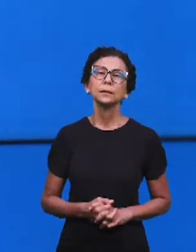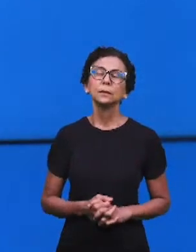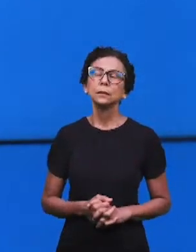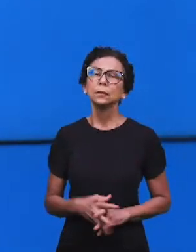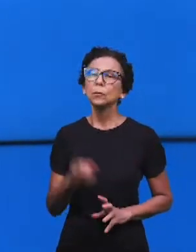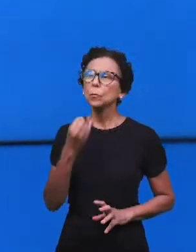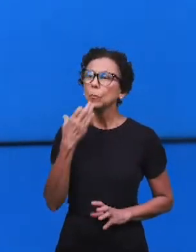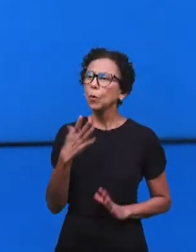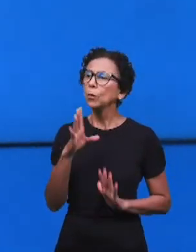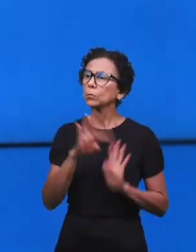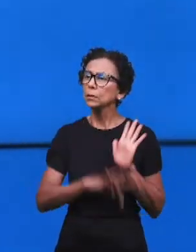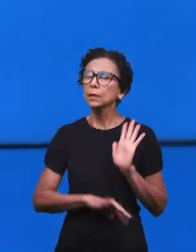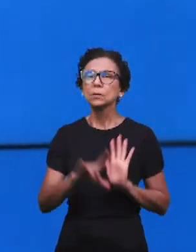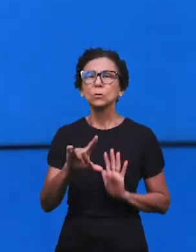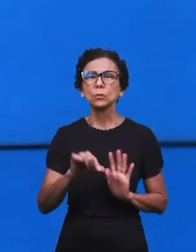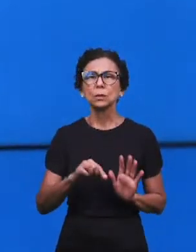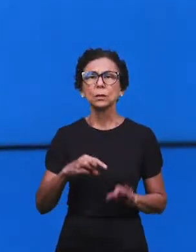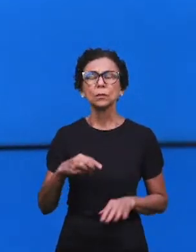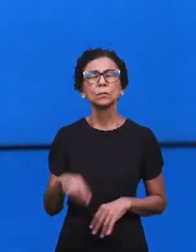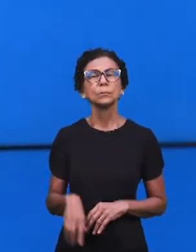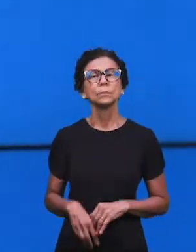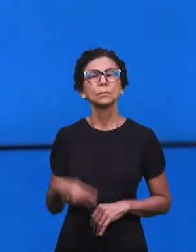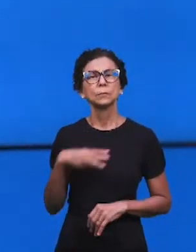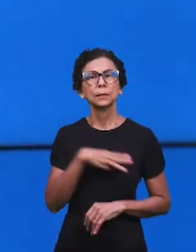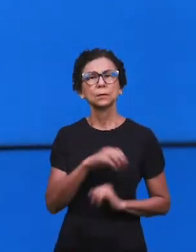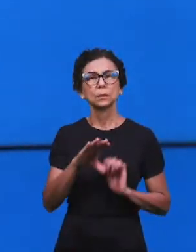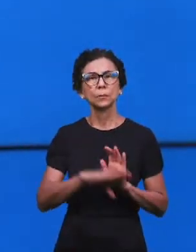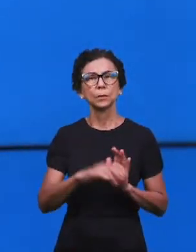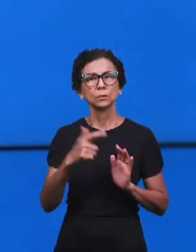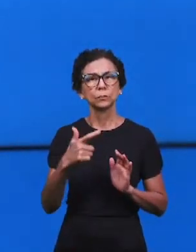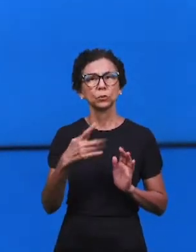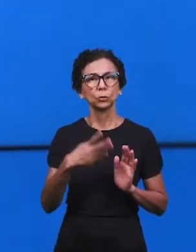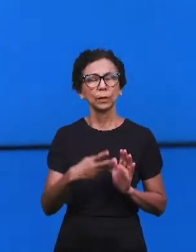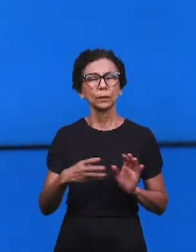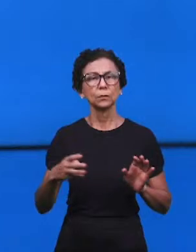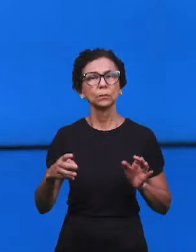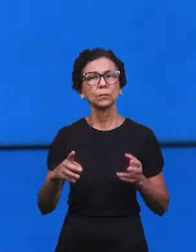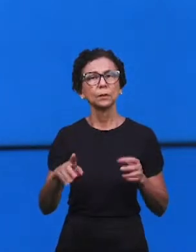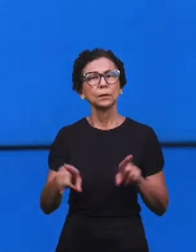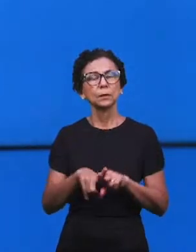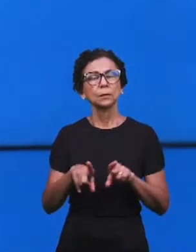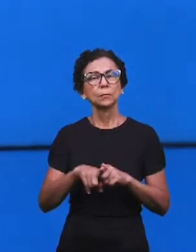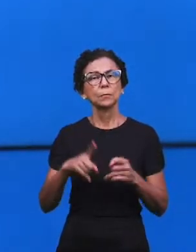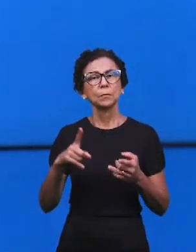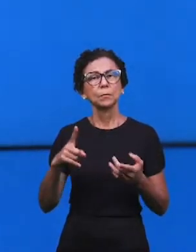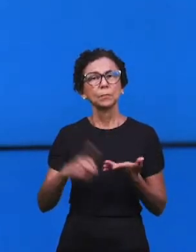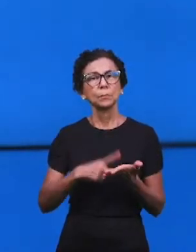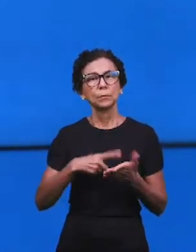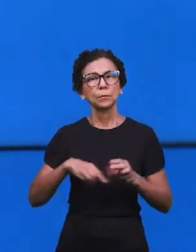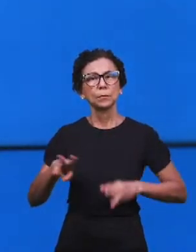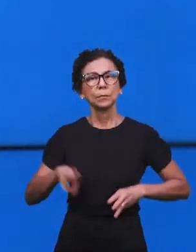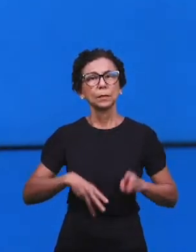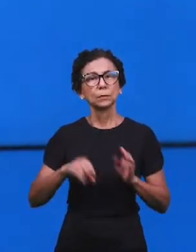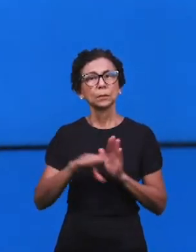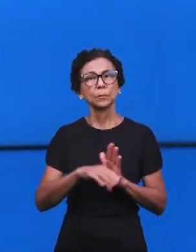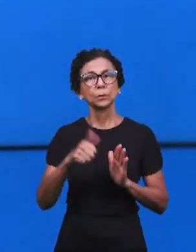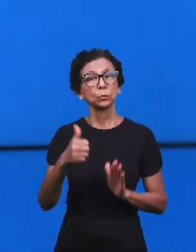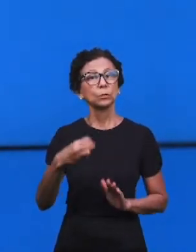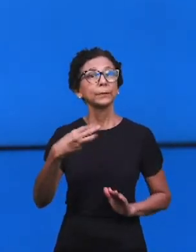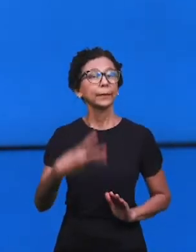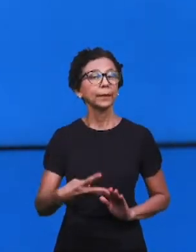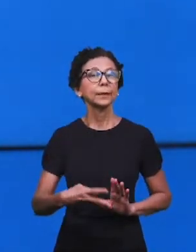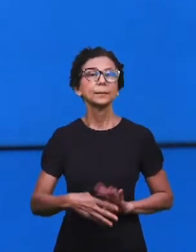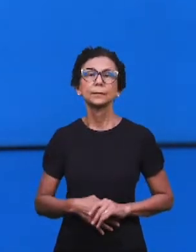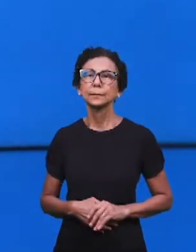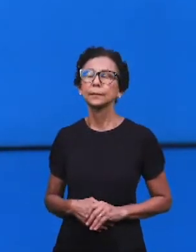capítulo 24 e Marcos capítulo 13, nos versículos que o irmão leu aí para nós, porque nós sabemos que como igreja